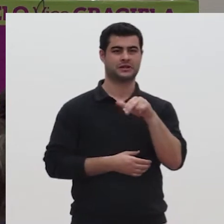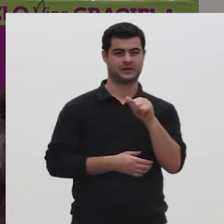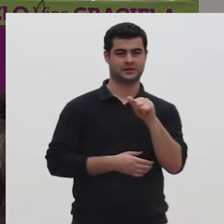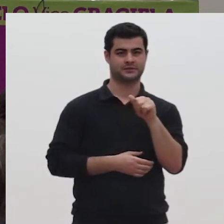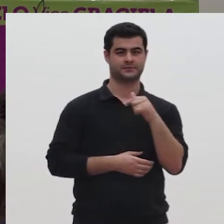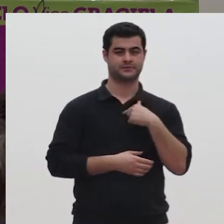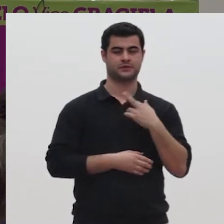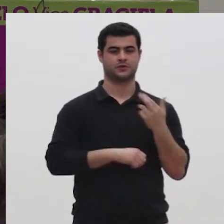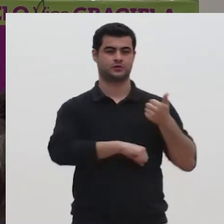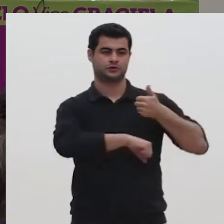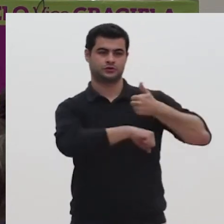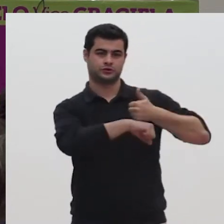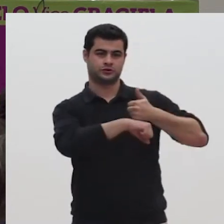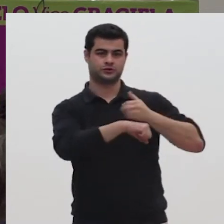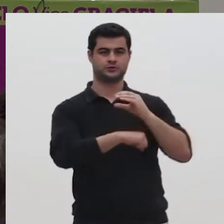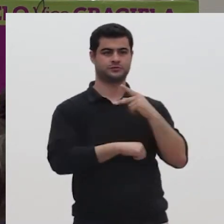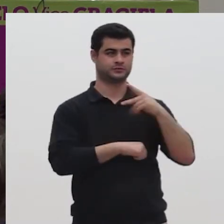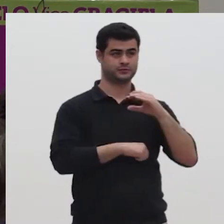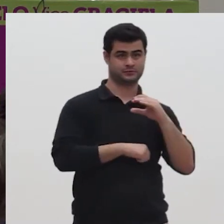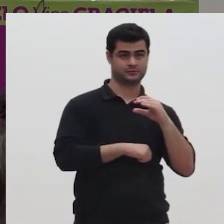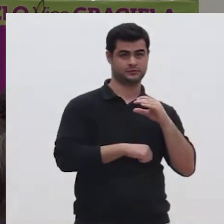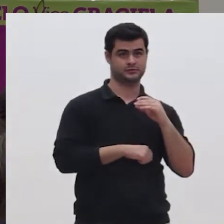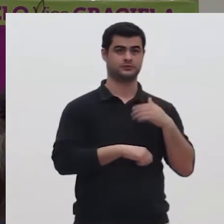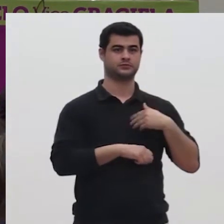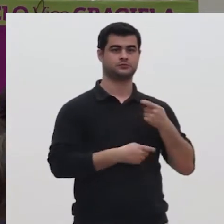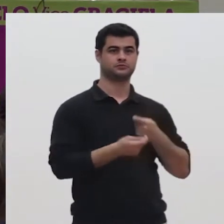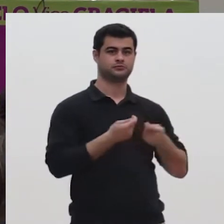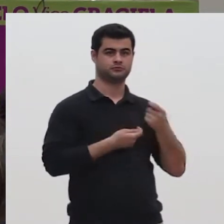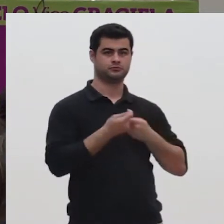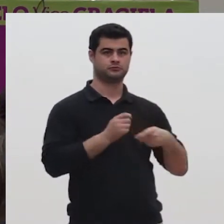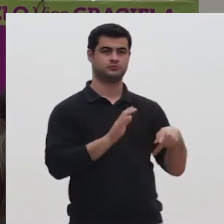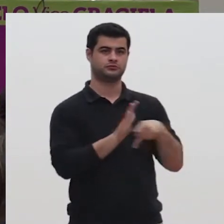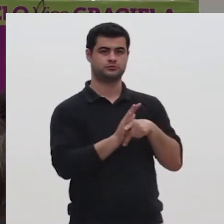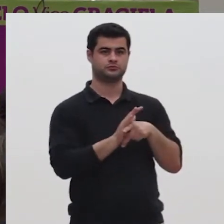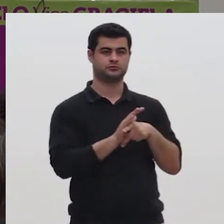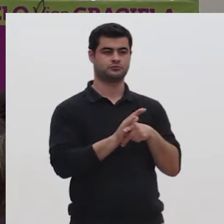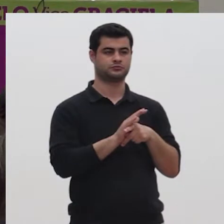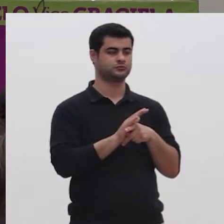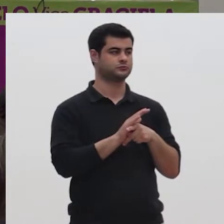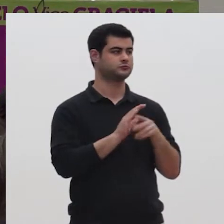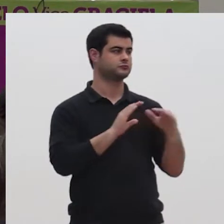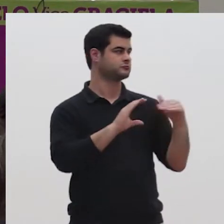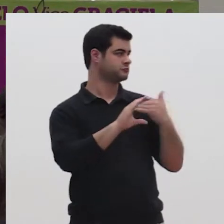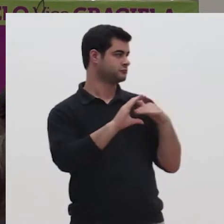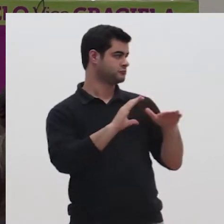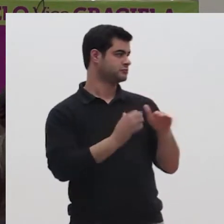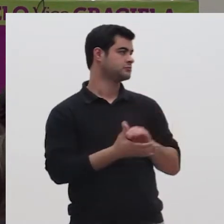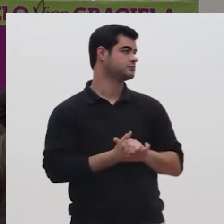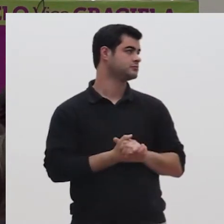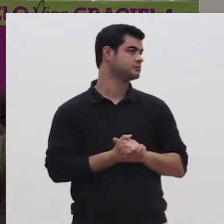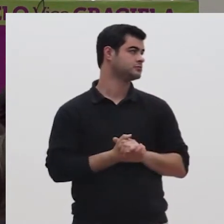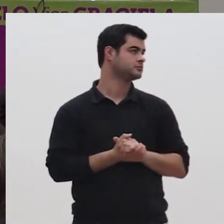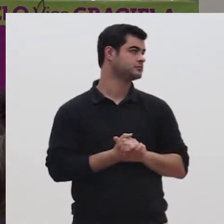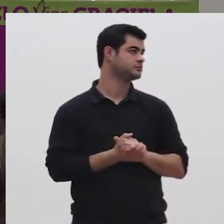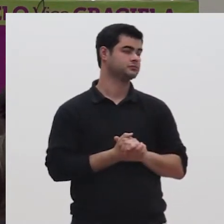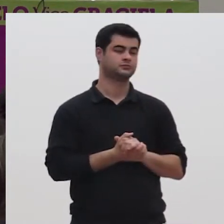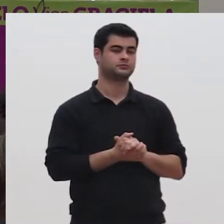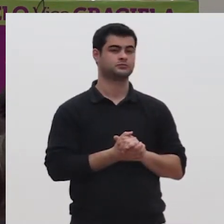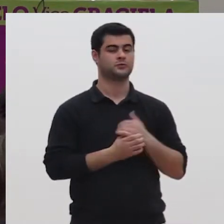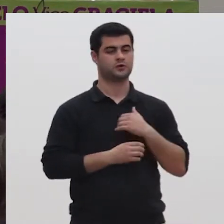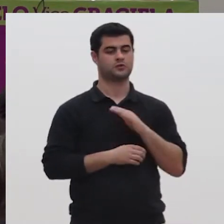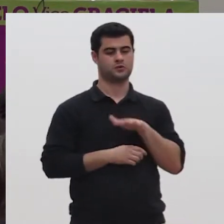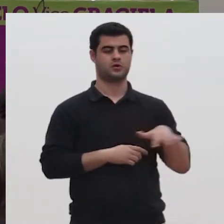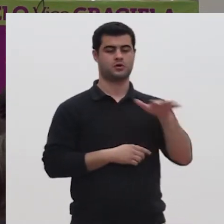de comunicação do Sinditest e faço parte também da Comissão Paritária de Consulta. Na comissão também atuo na área de